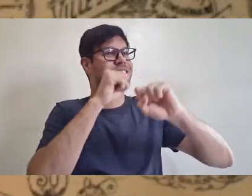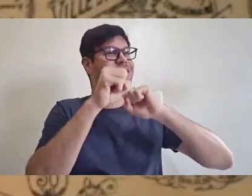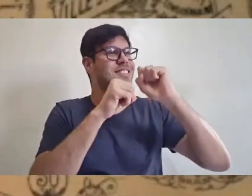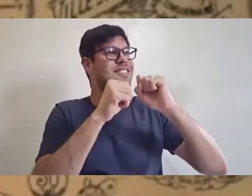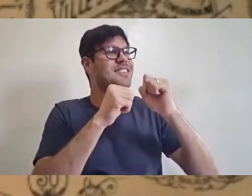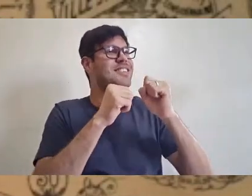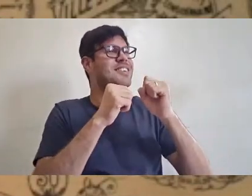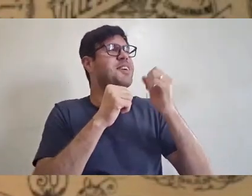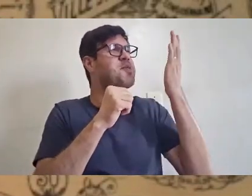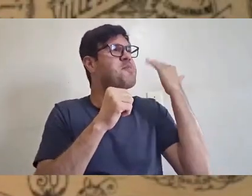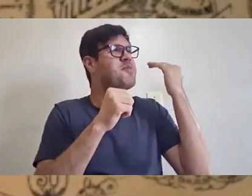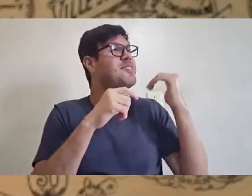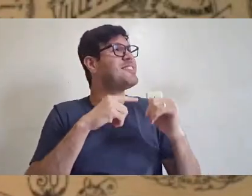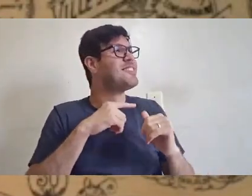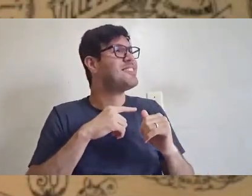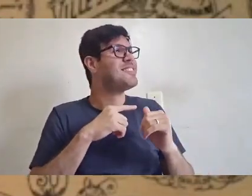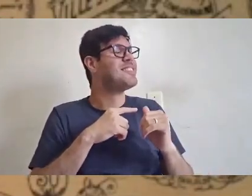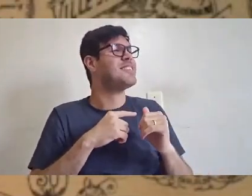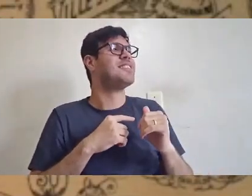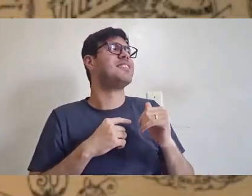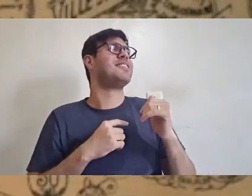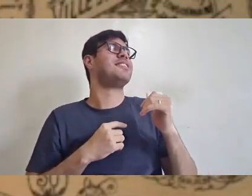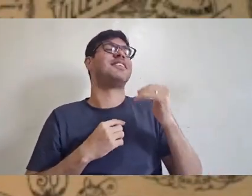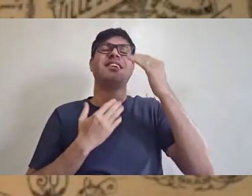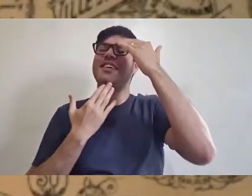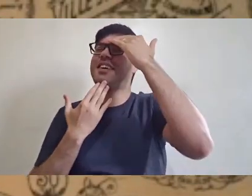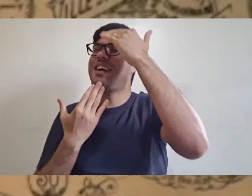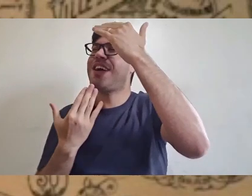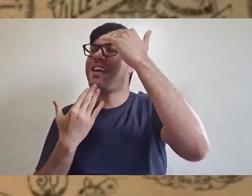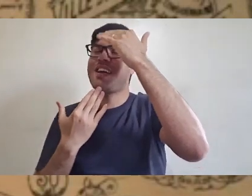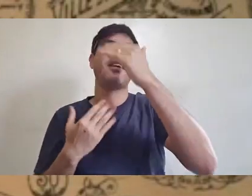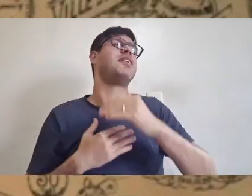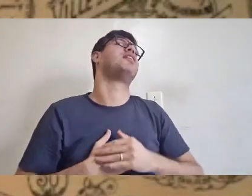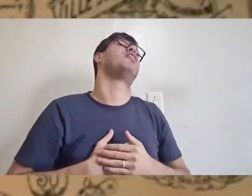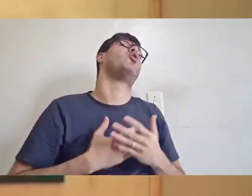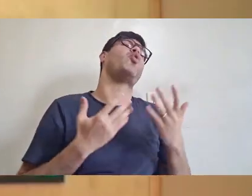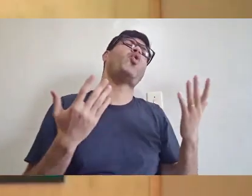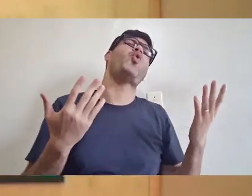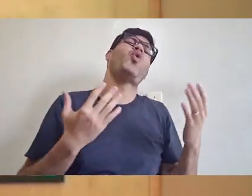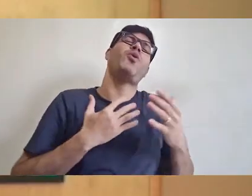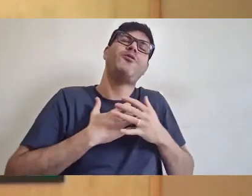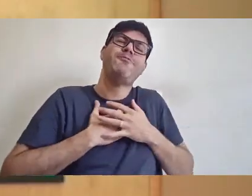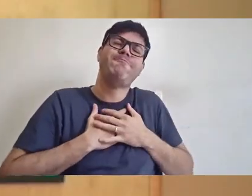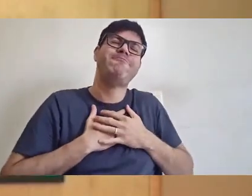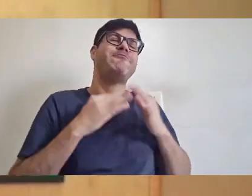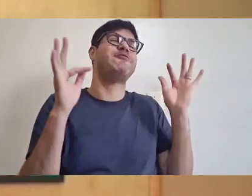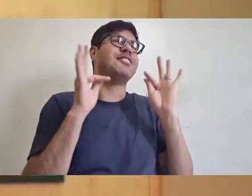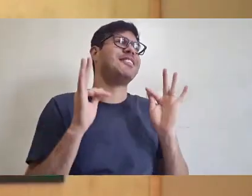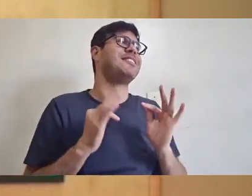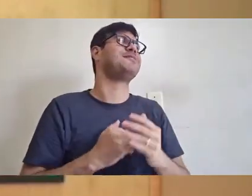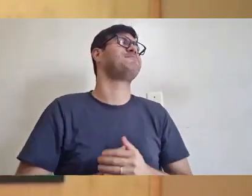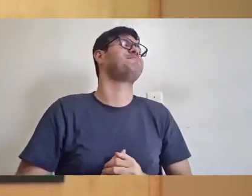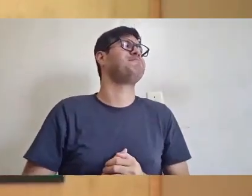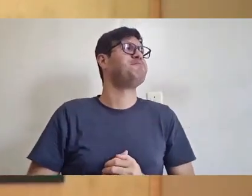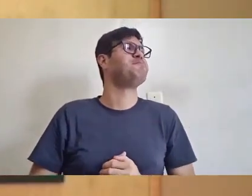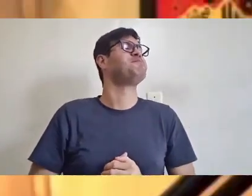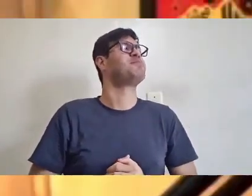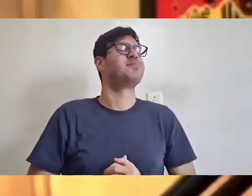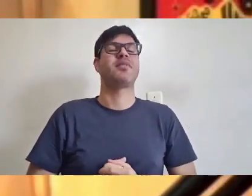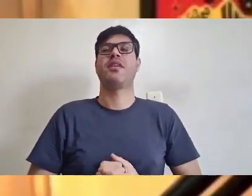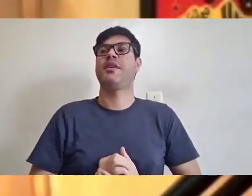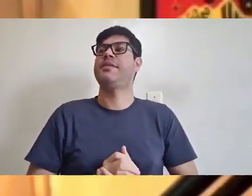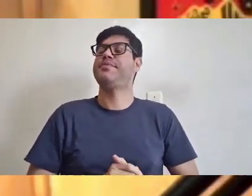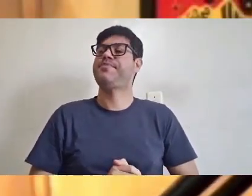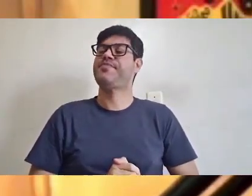e vêm ainda me agradecer. Nossa, que felicidade. Foi uma festa, né? Que felicidade da garotada. Bom,